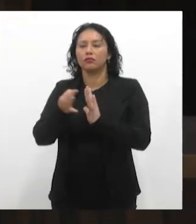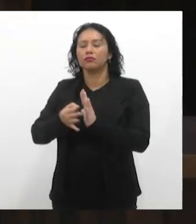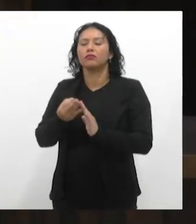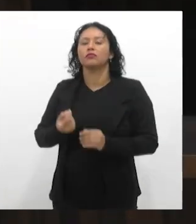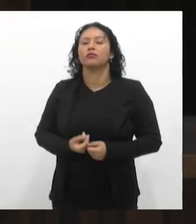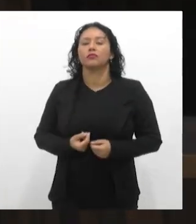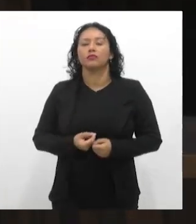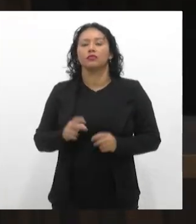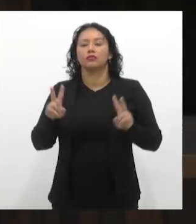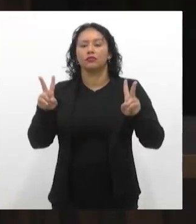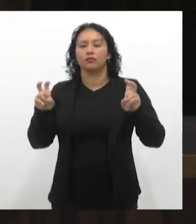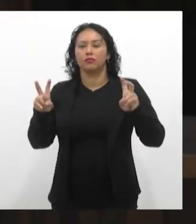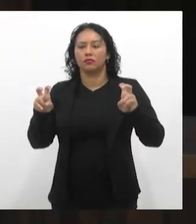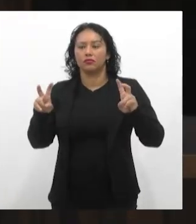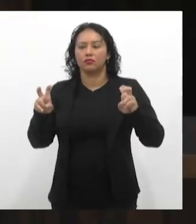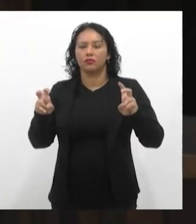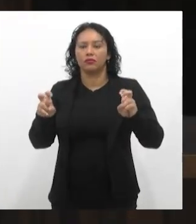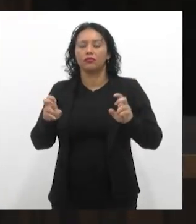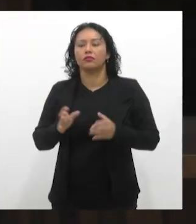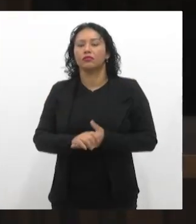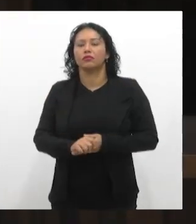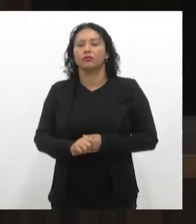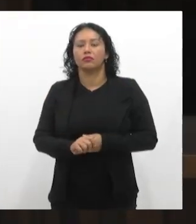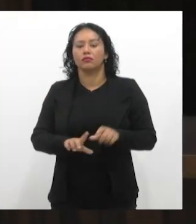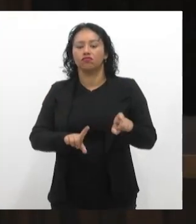Fundiários, deputado Cláudio Caiado.